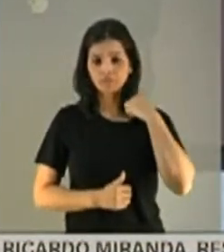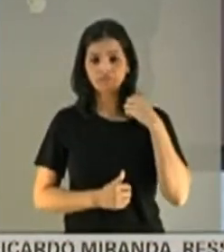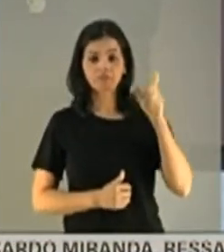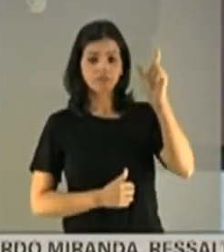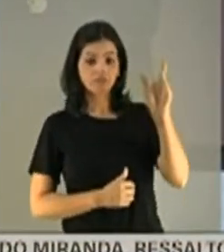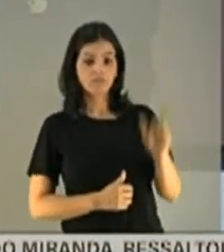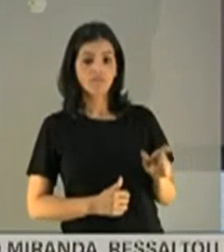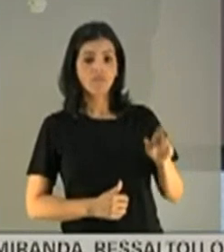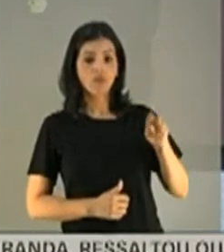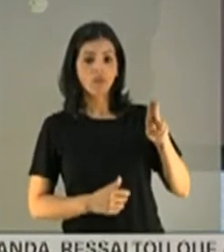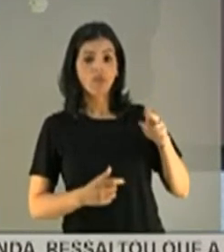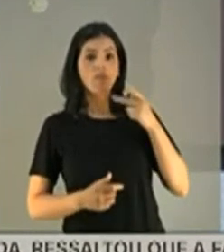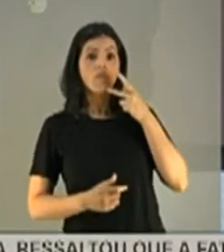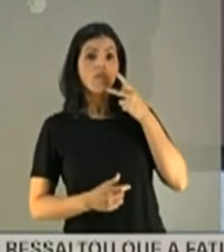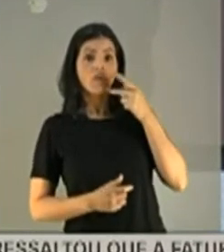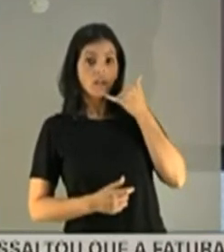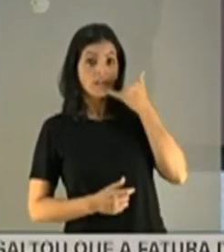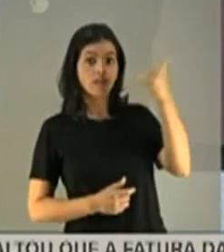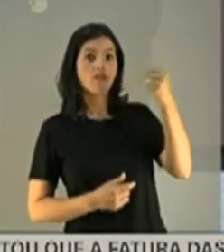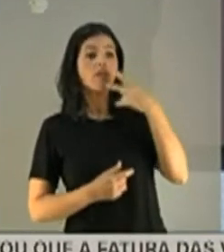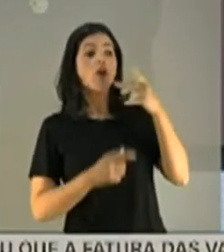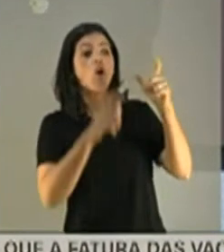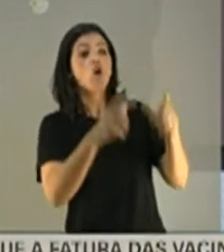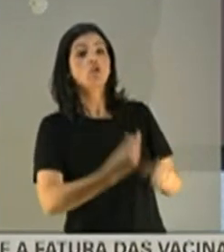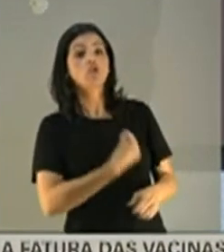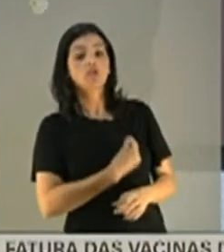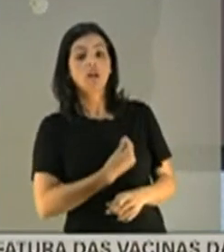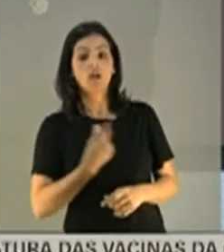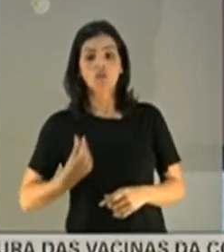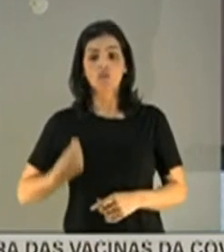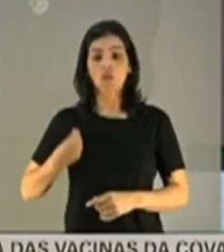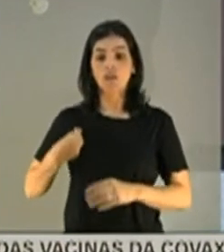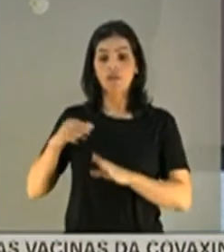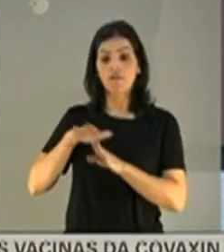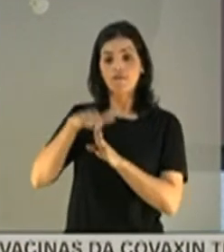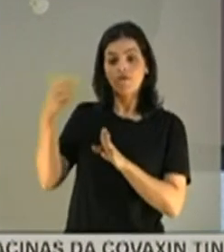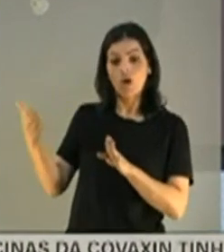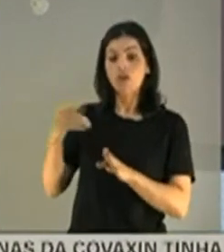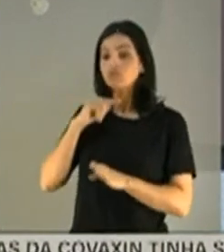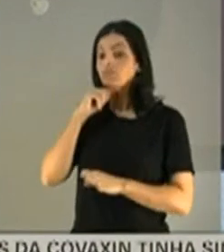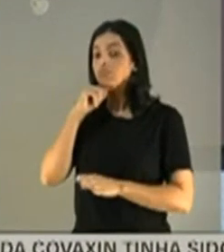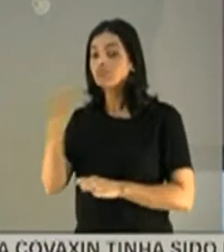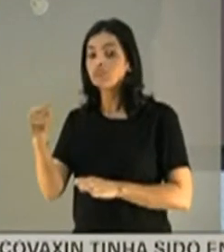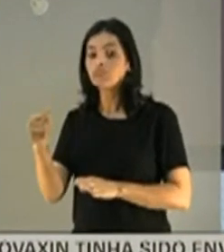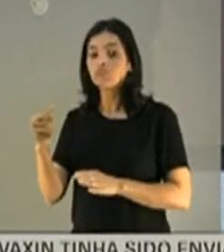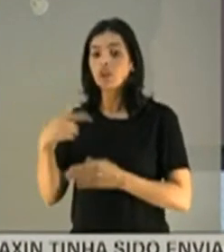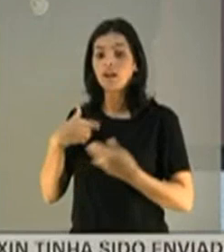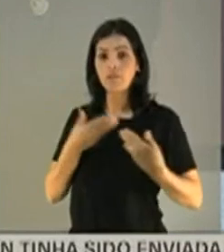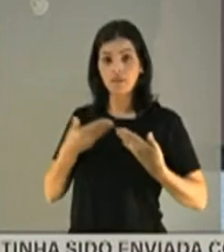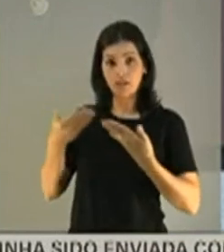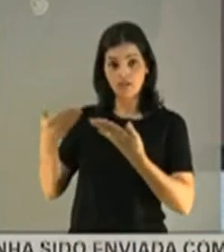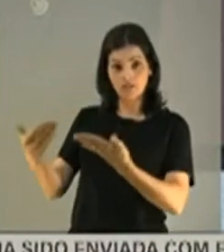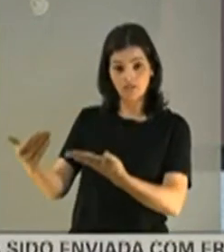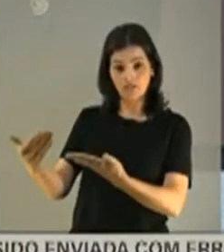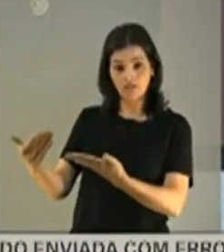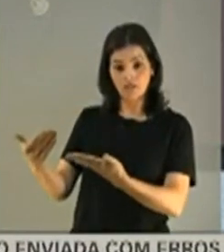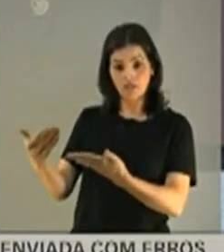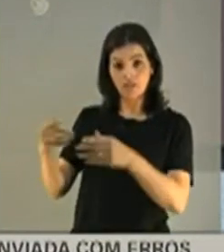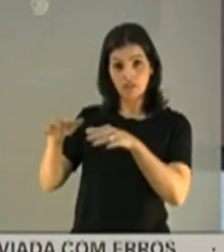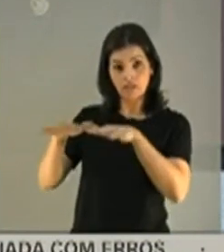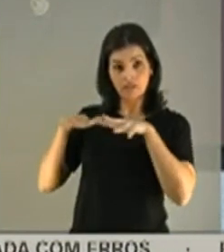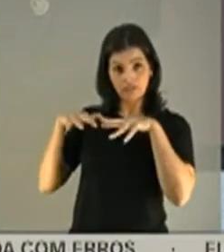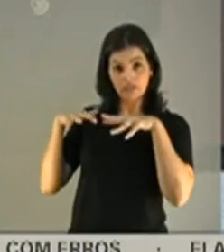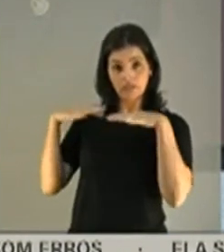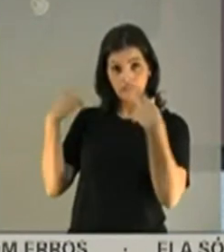Quando eu liguei para ele, eu falei assim, onde você está? Ele falou assim, estou aqui do lado de fora, não tem ninguém, era para ter me recebido aqui o cerimonial